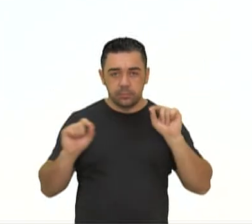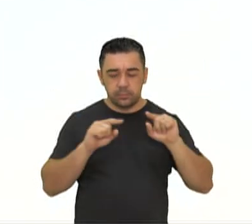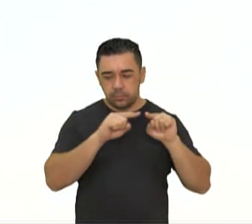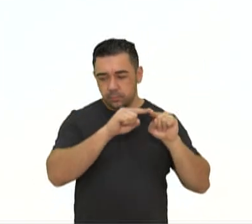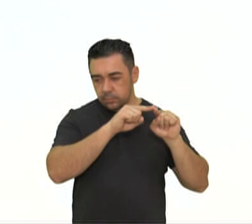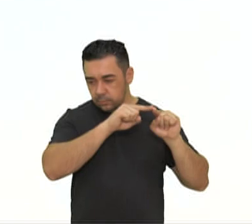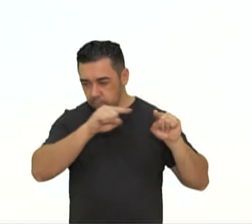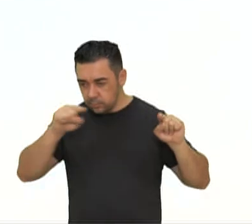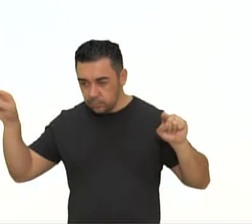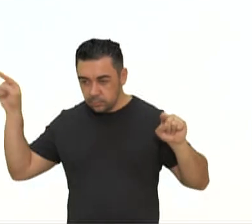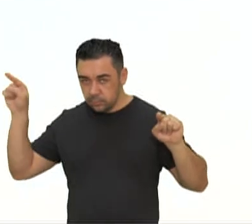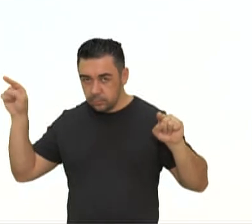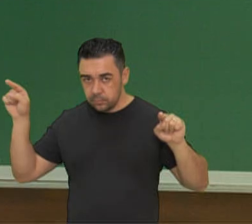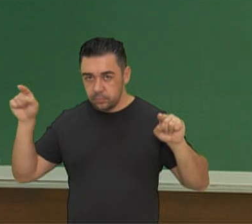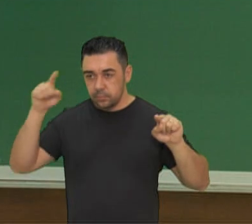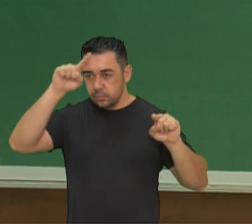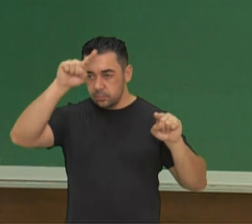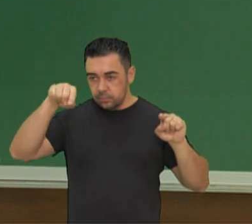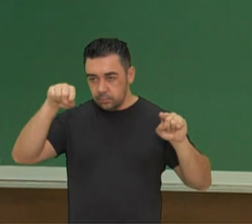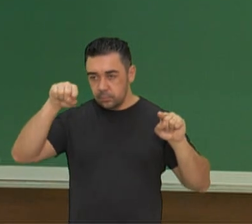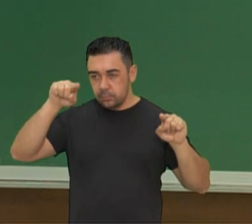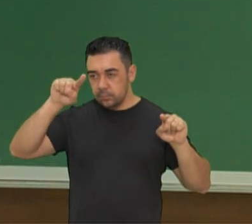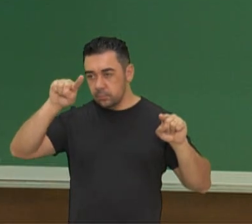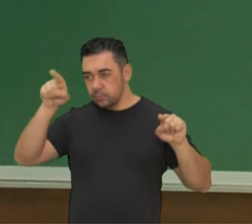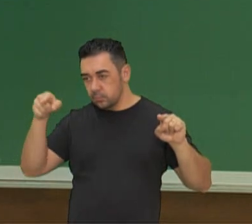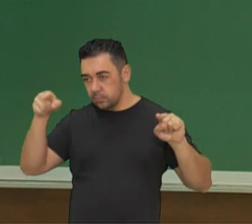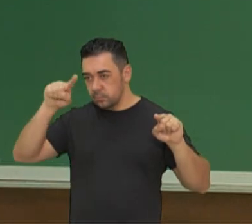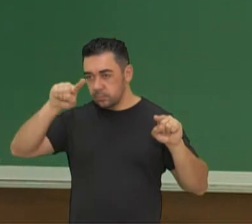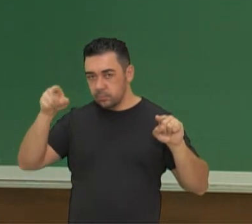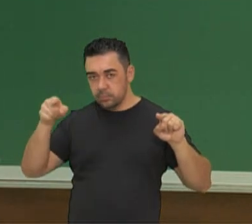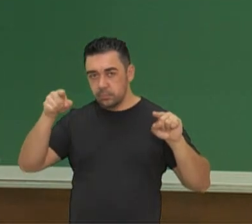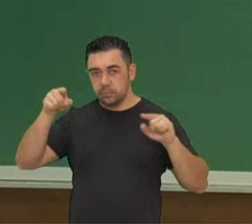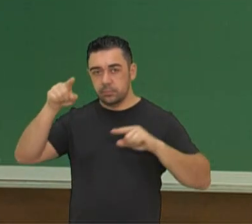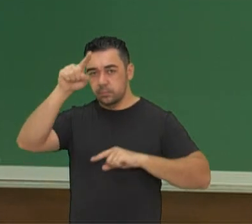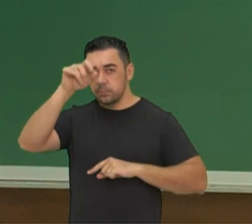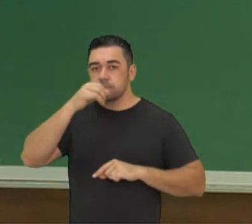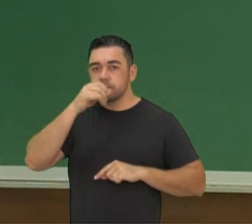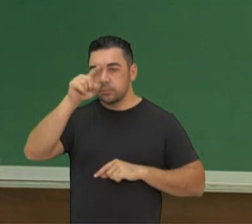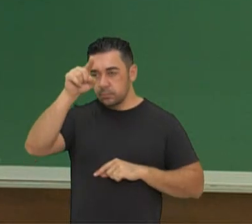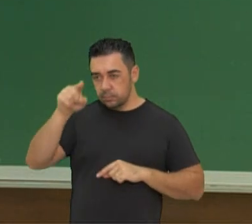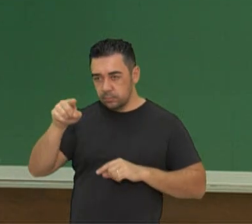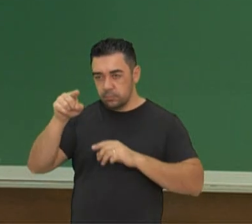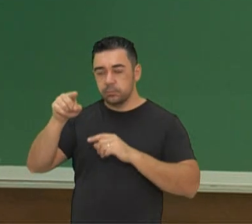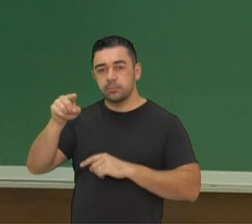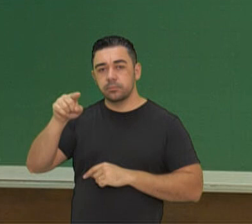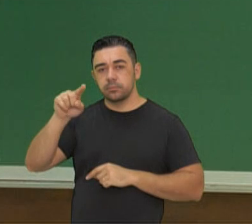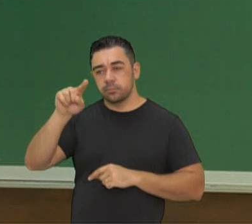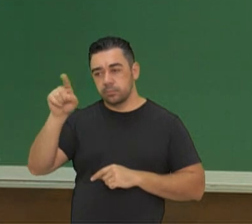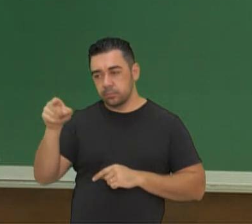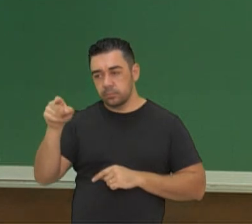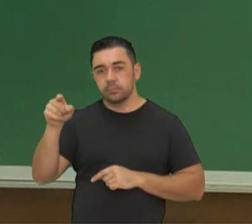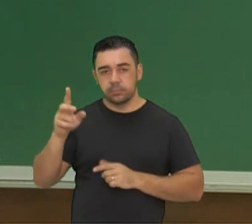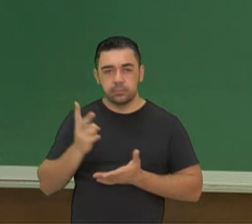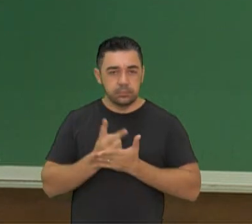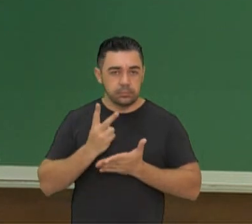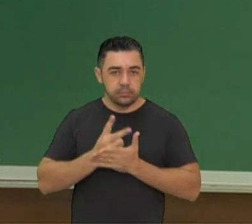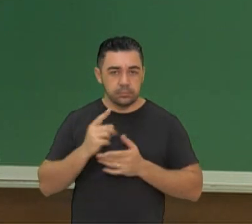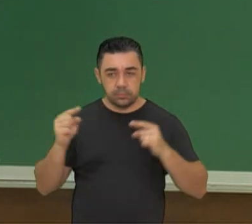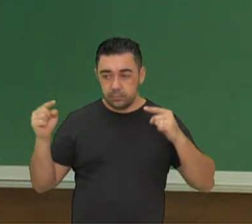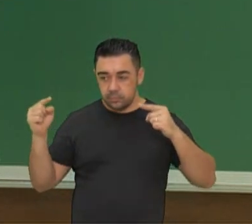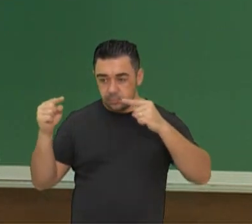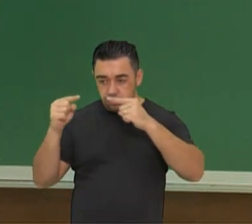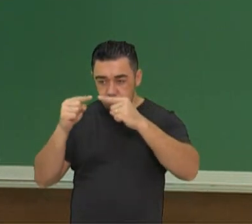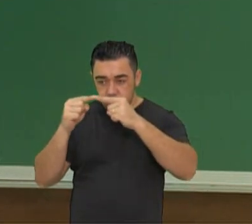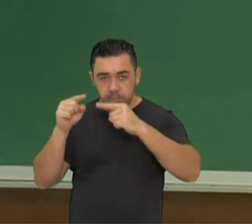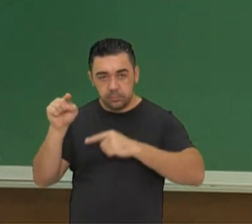ângulo formado por um lado e o prolongamento do outro. Que outro? O outro tem que ser qual? Tem que estar no mesmo vértice. Se eu